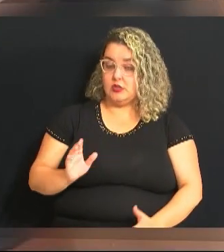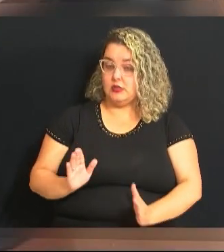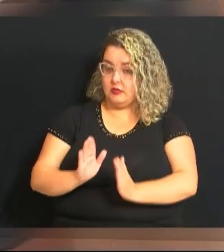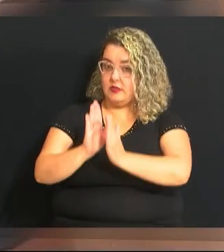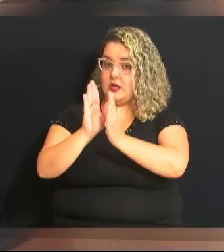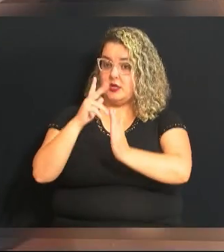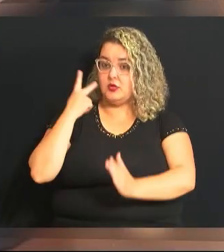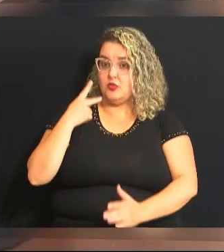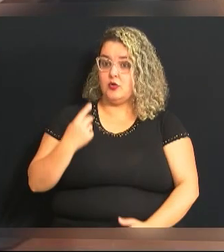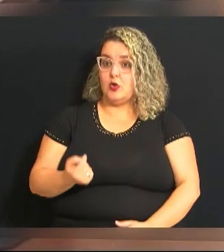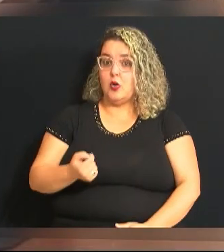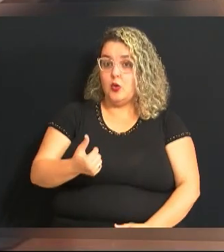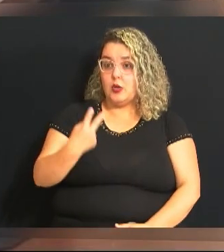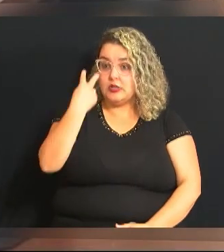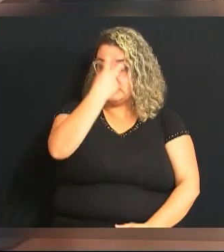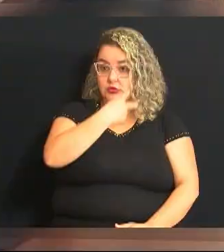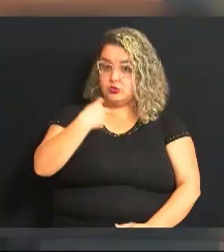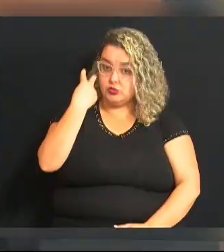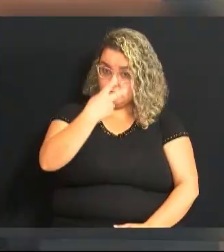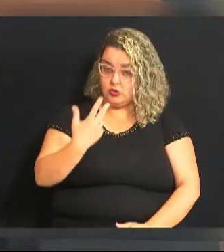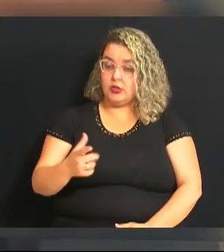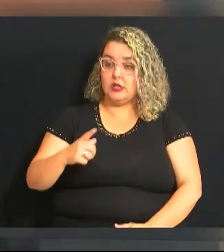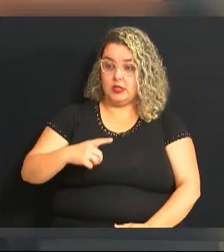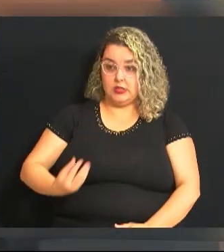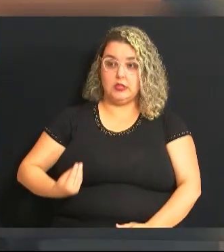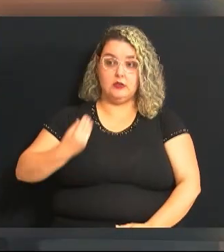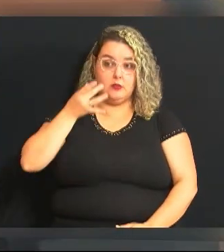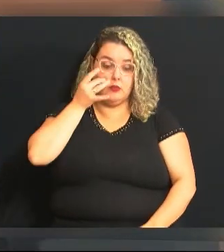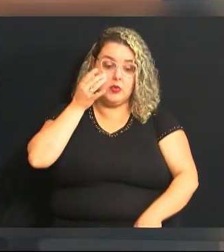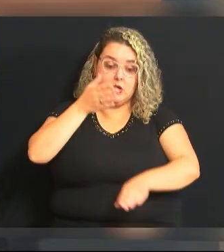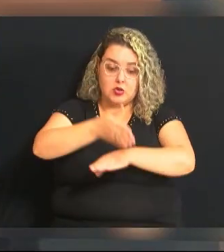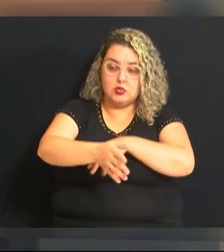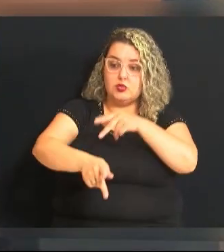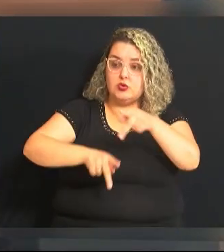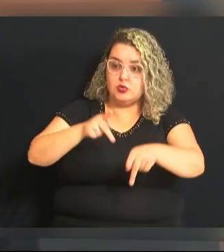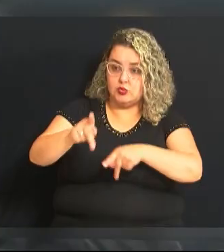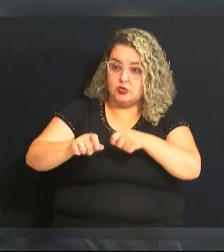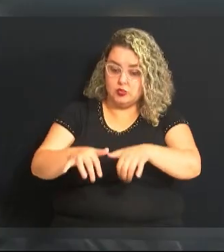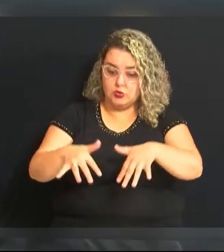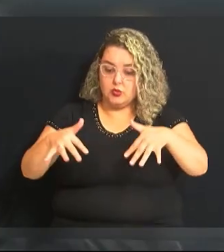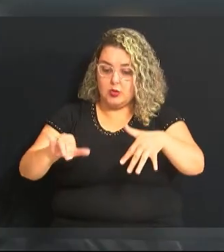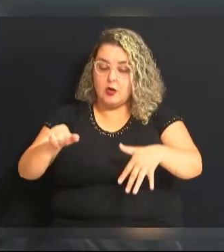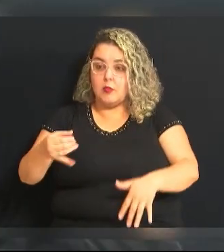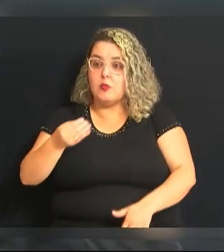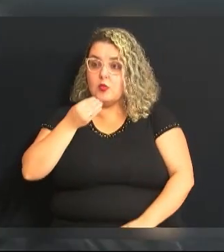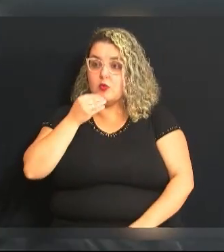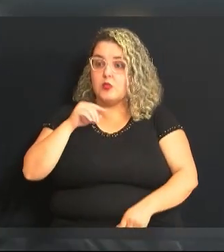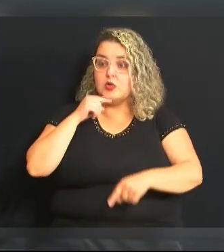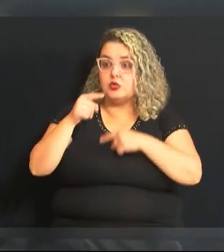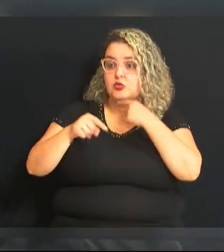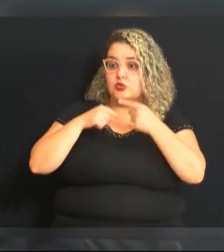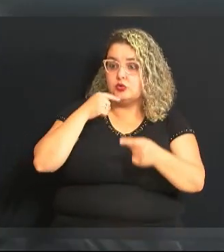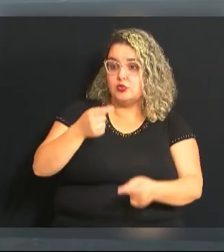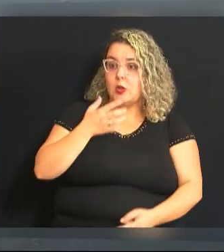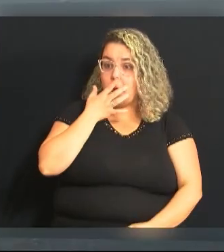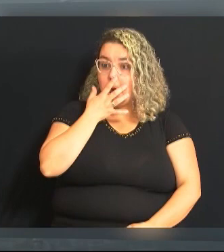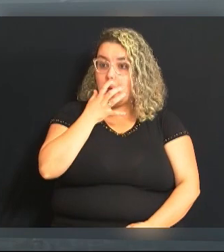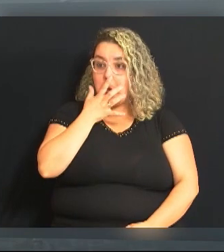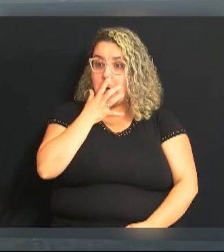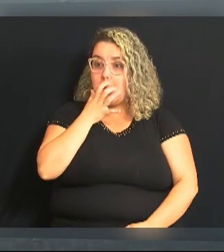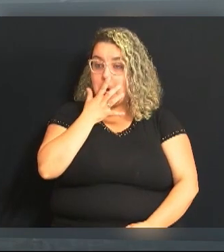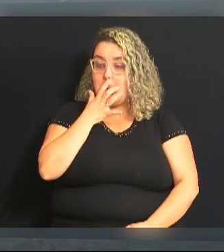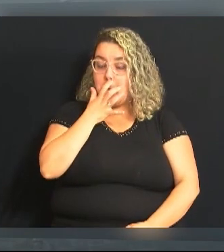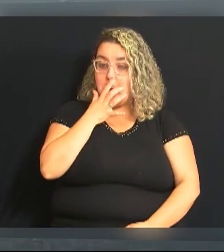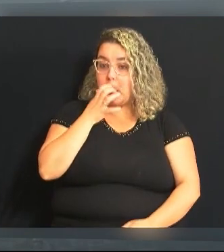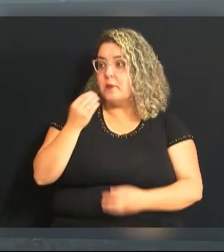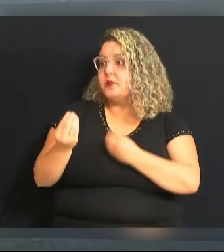Frente Parlamentar durou quase 2 horas e teve ainda a participação do público, que aproveitou para tirar dúvidas. Como